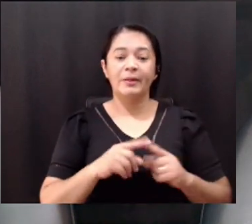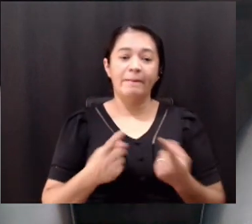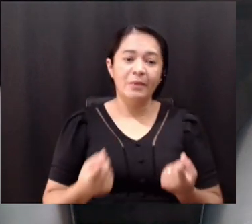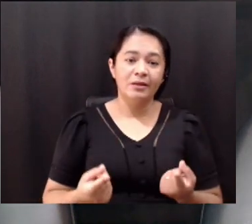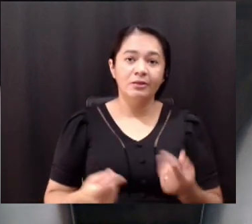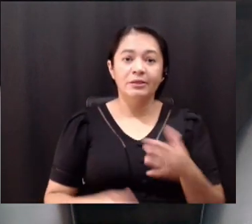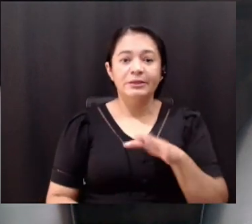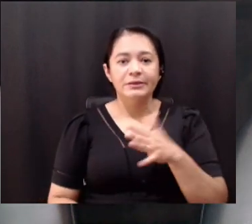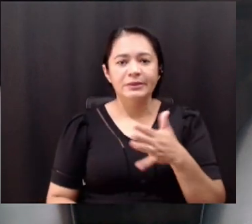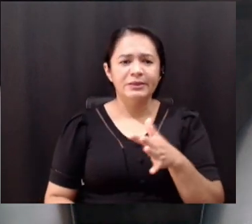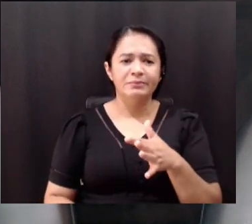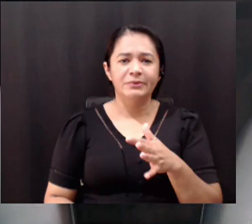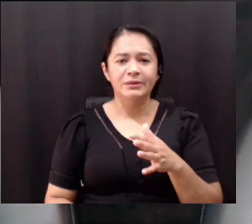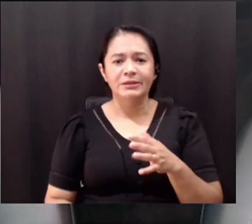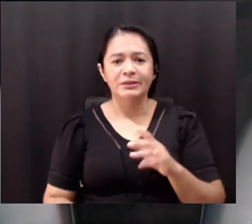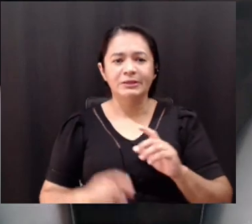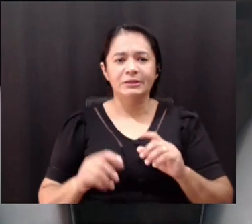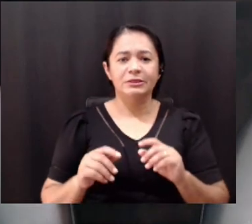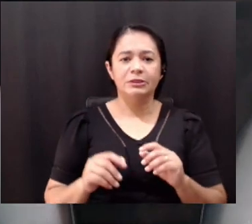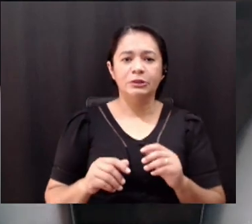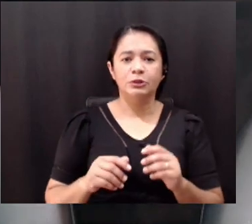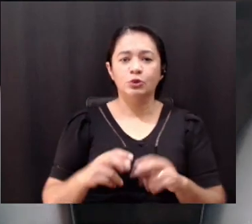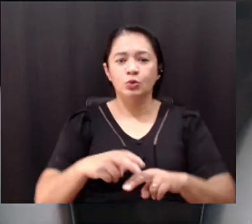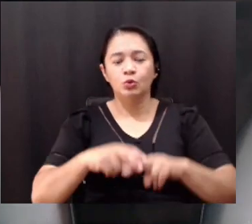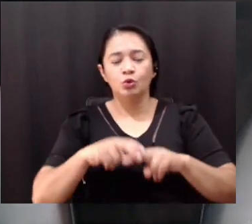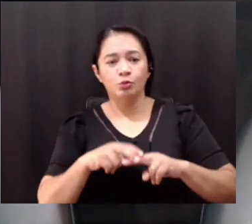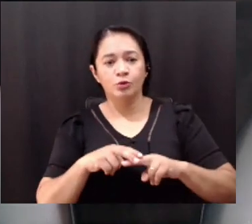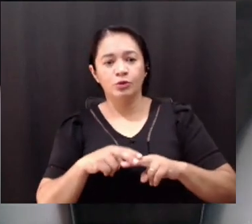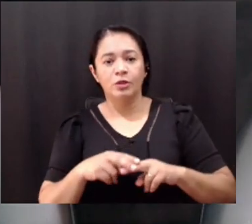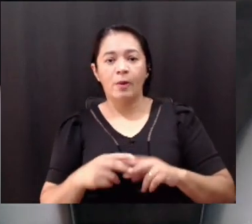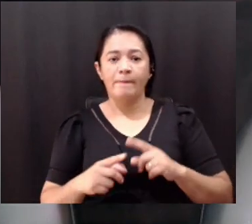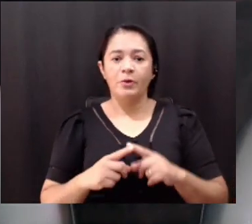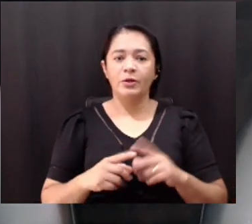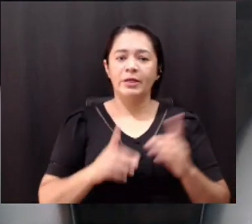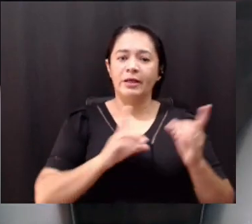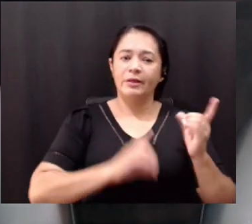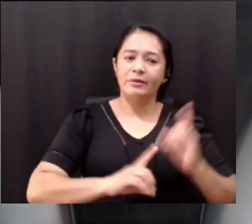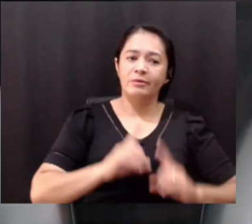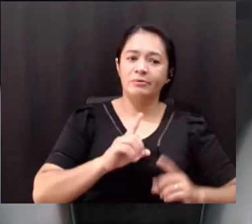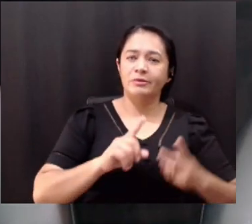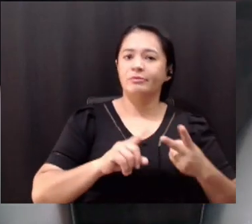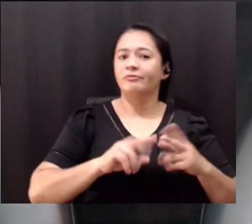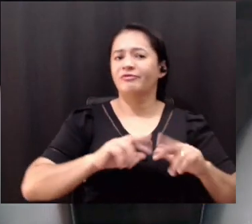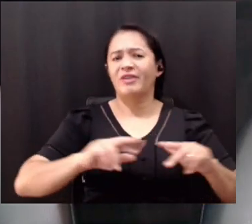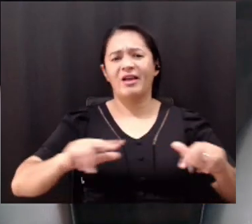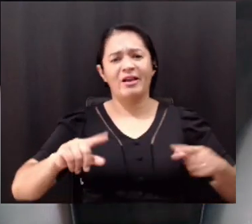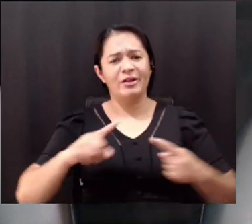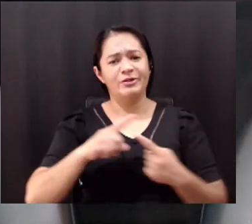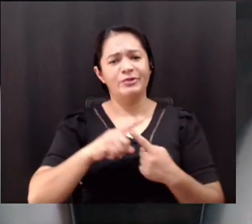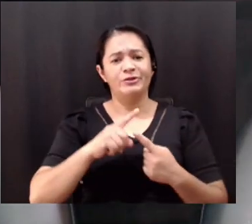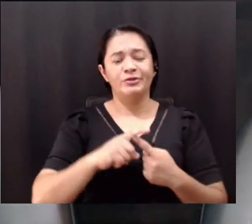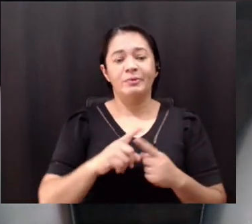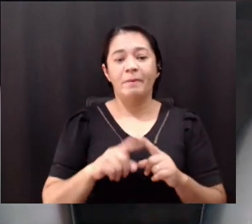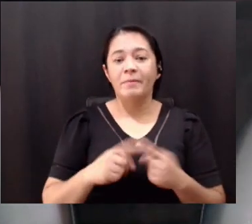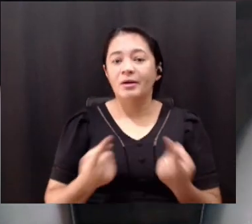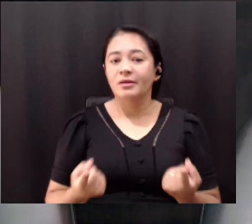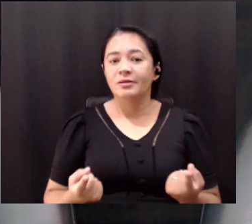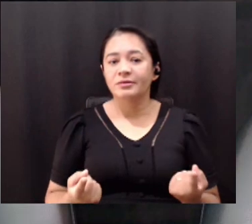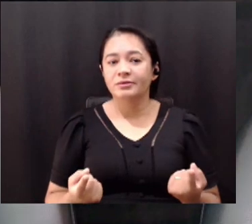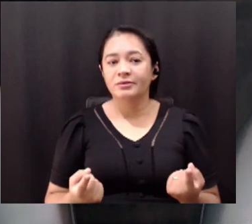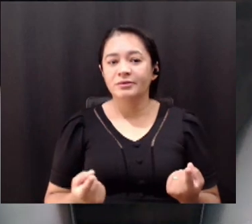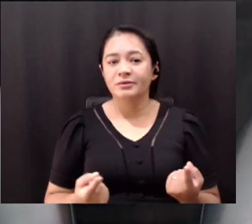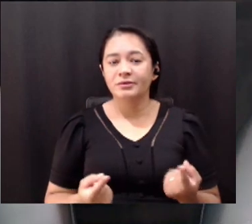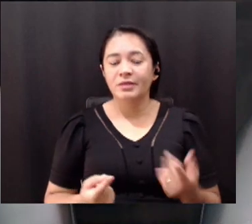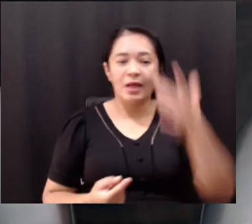condição ou da causa, a gente tem depressões endógenas, enfim, externas, mas daí a pessoa tem um tratamento